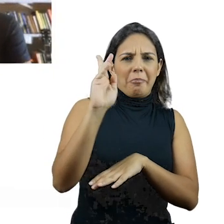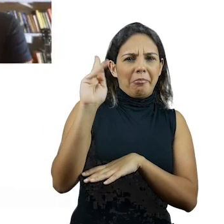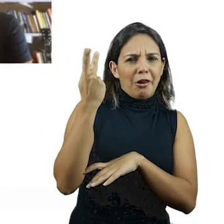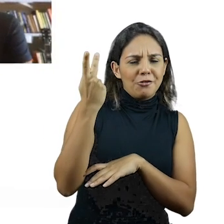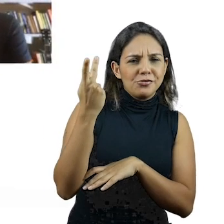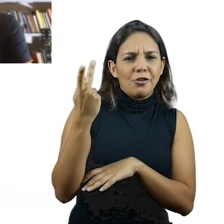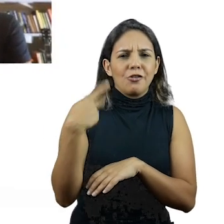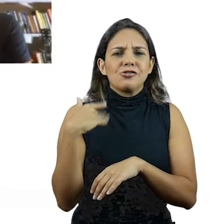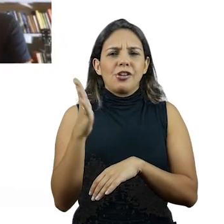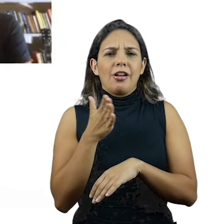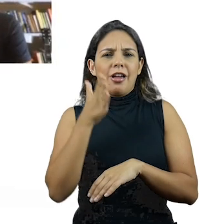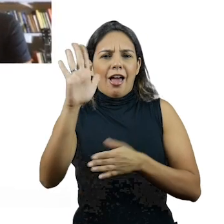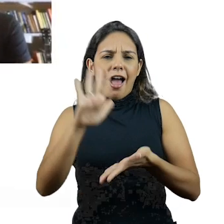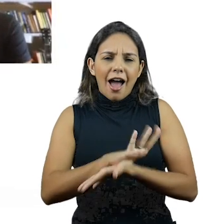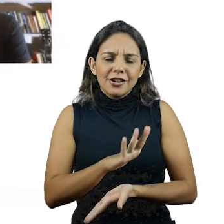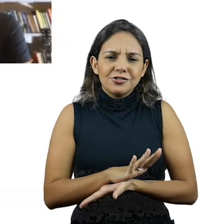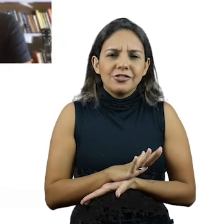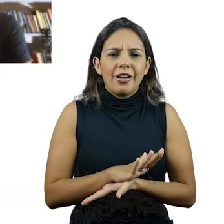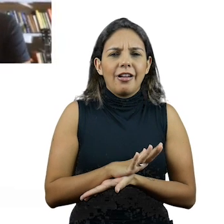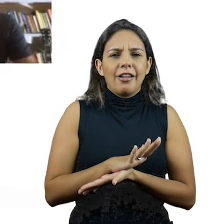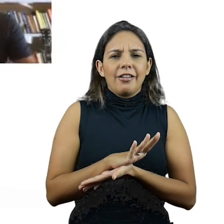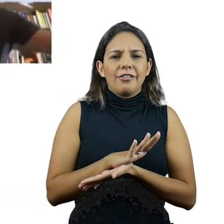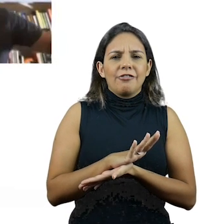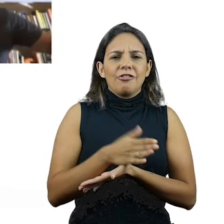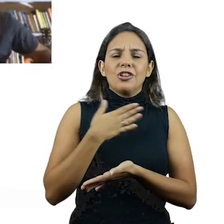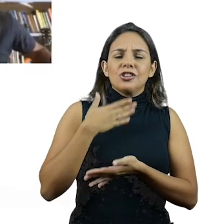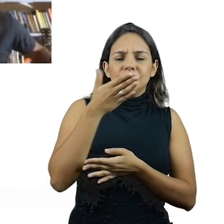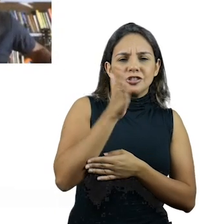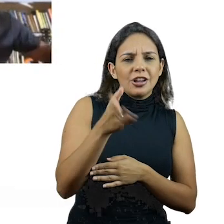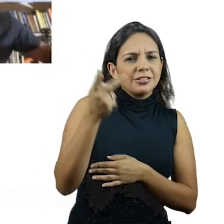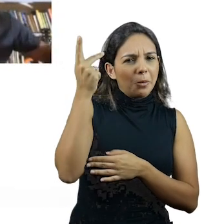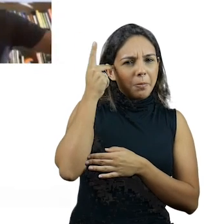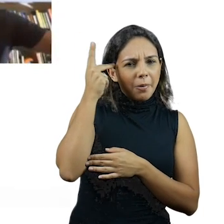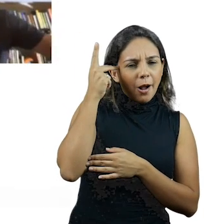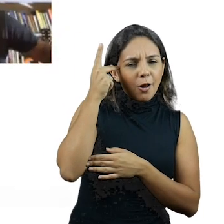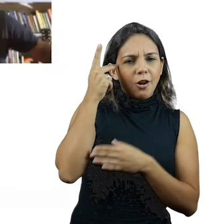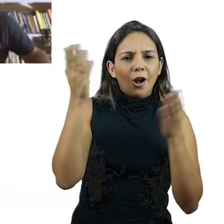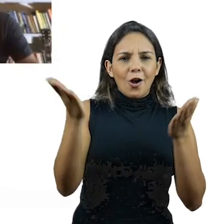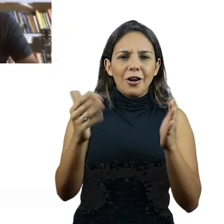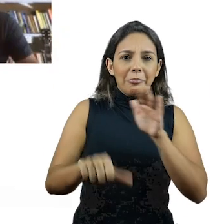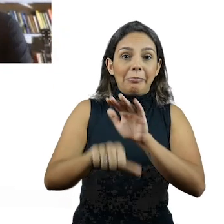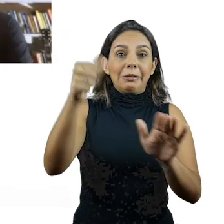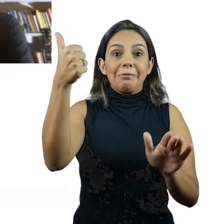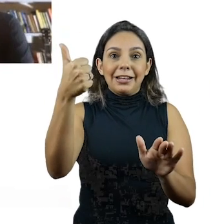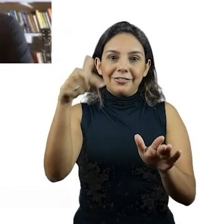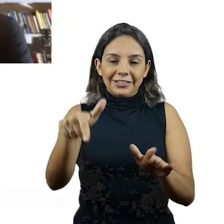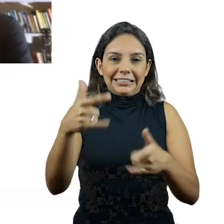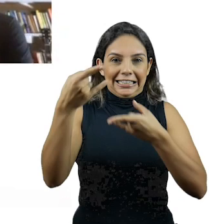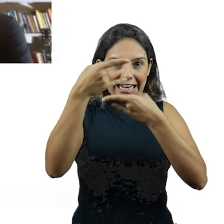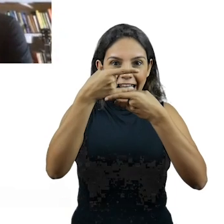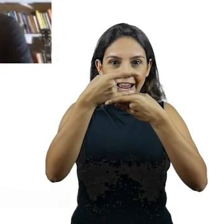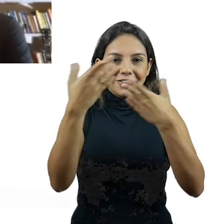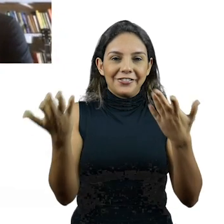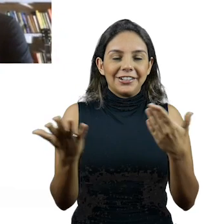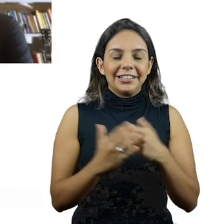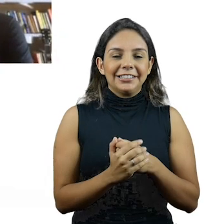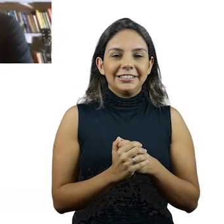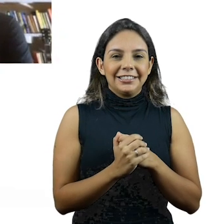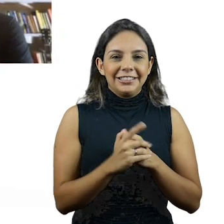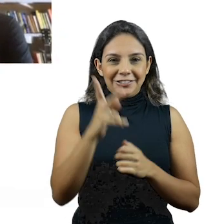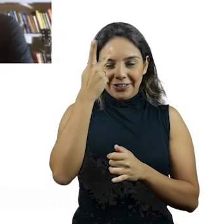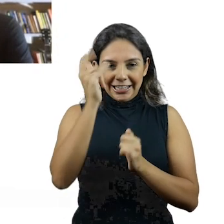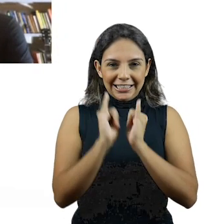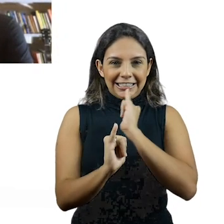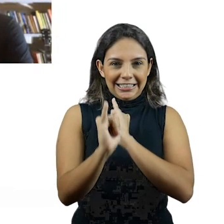Tony Bellotto está sentado de frente a uma estante com portas de vidro e repleta de livros. Ao fundo, fotos